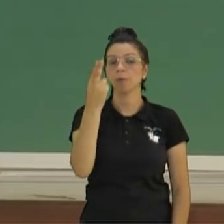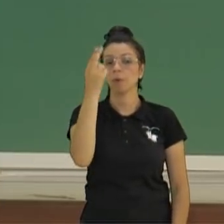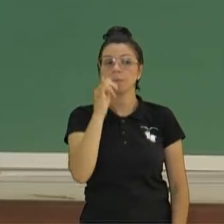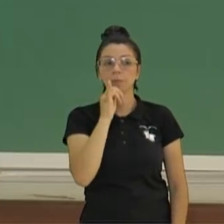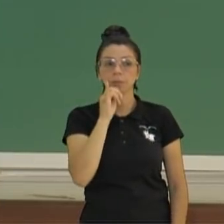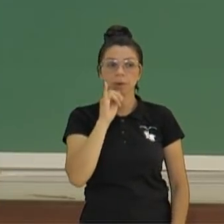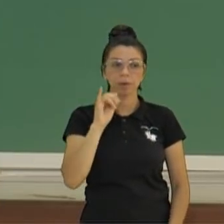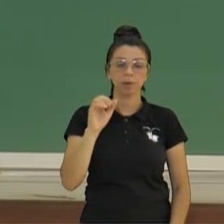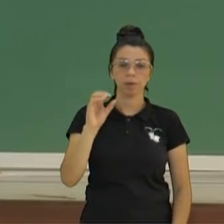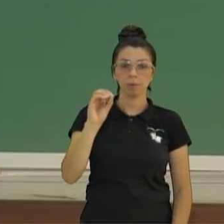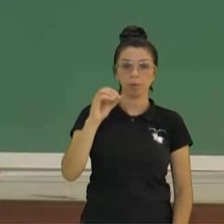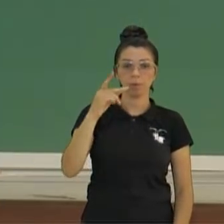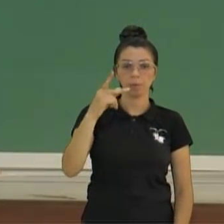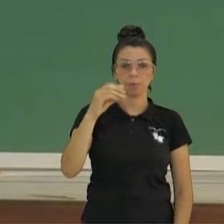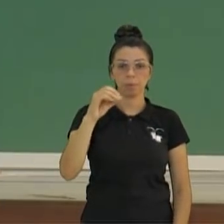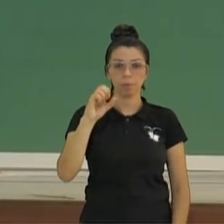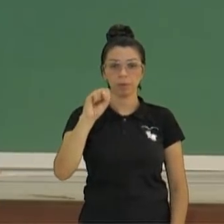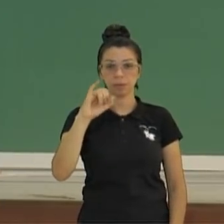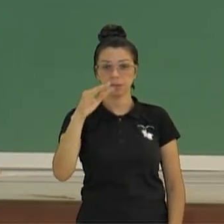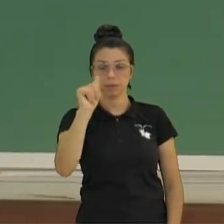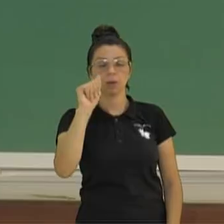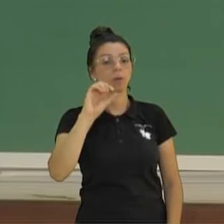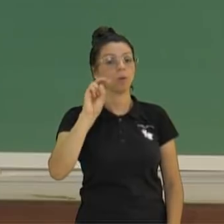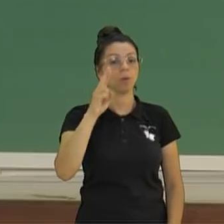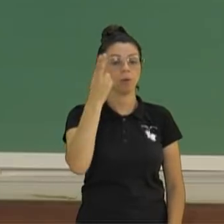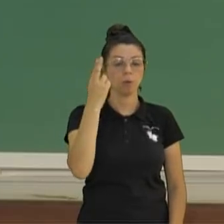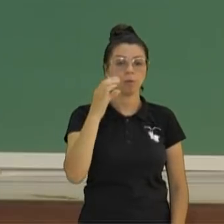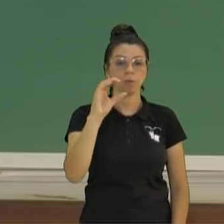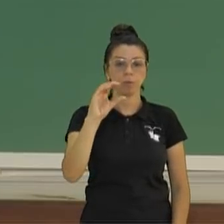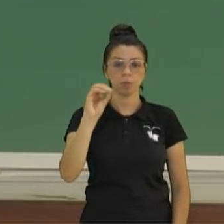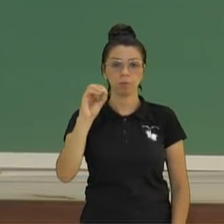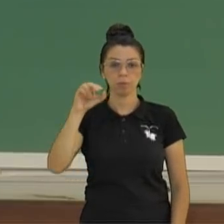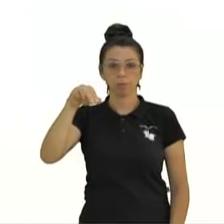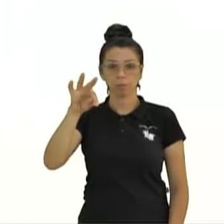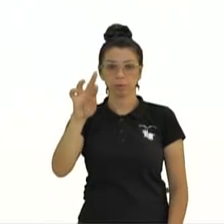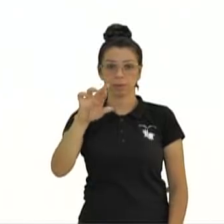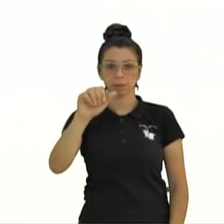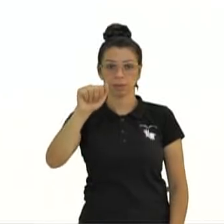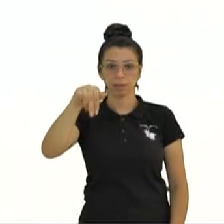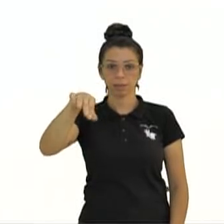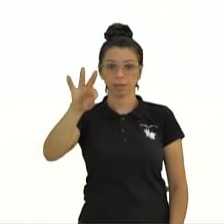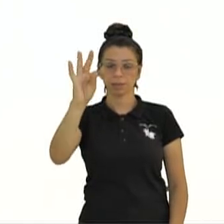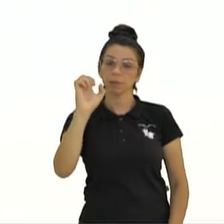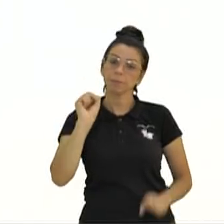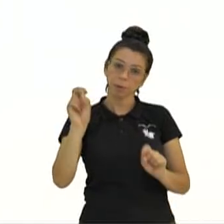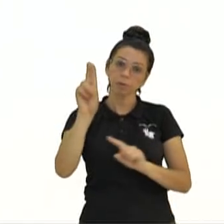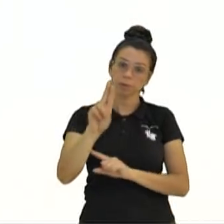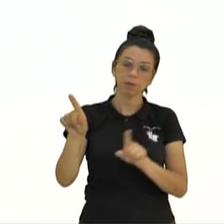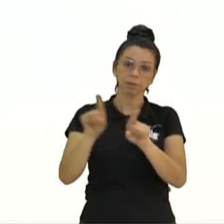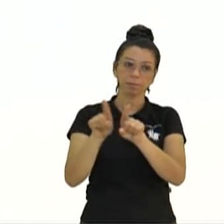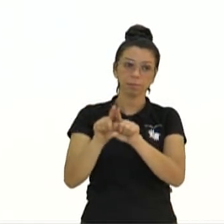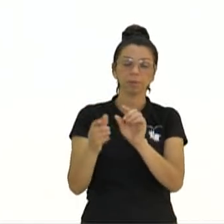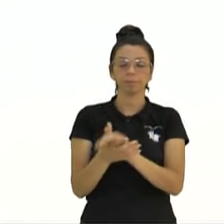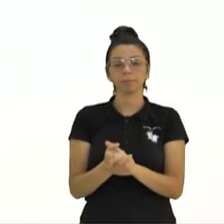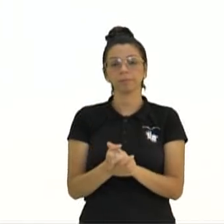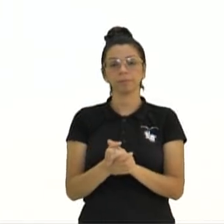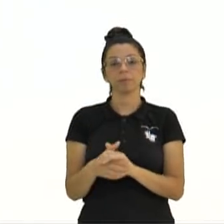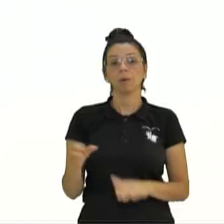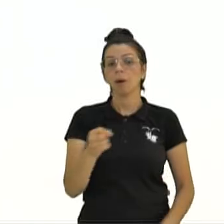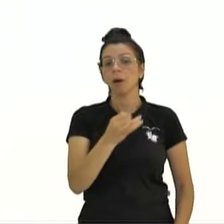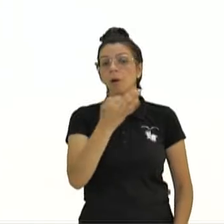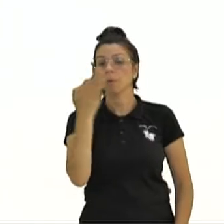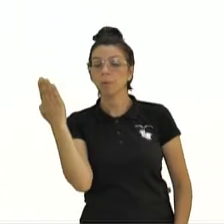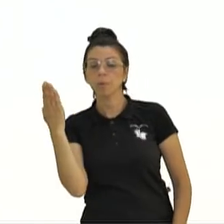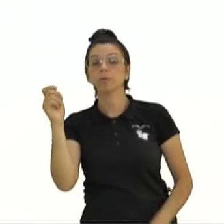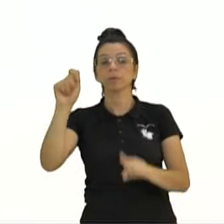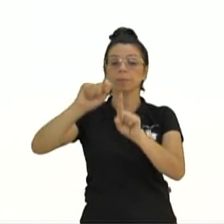de adversidade. Próxima questão. Alguns meses depois, ele retorna, mas